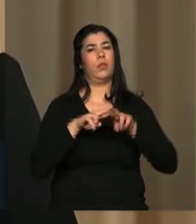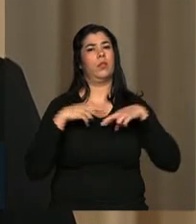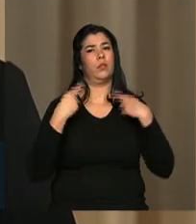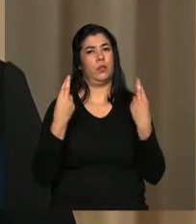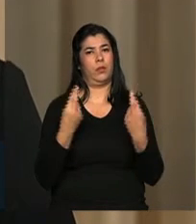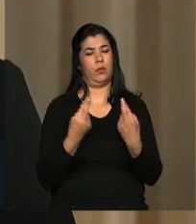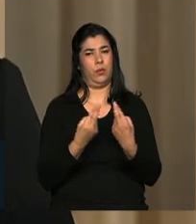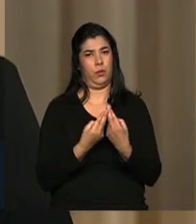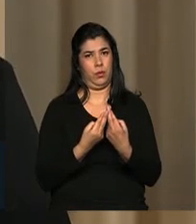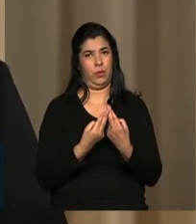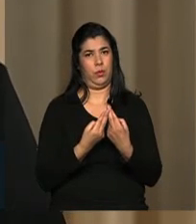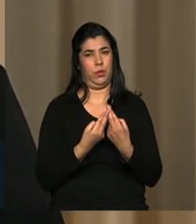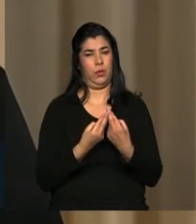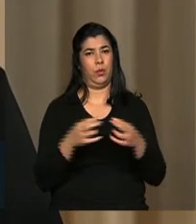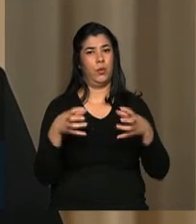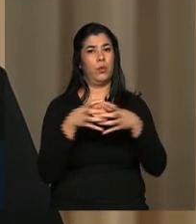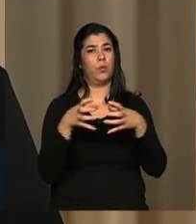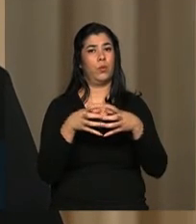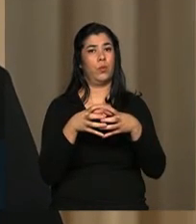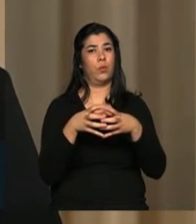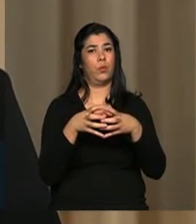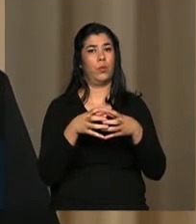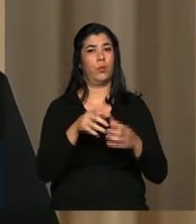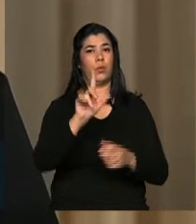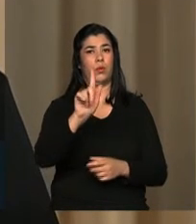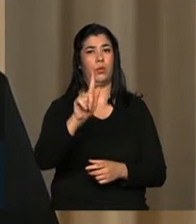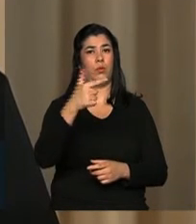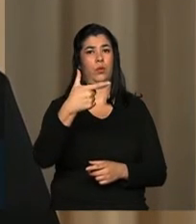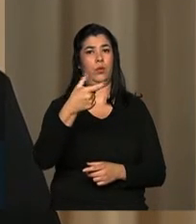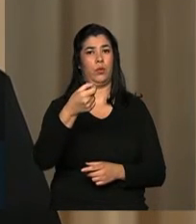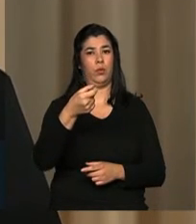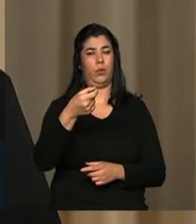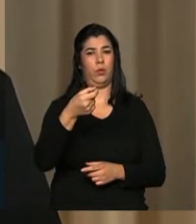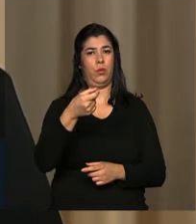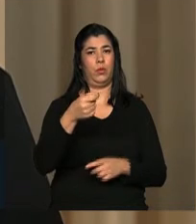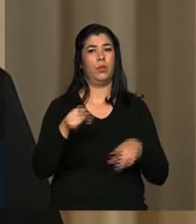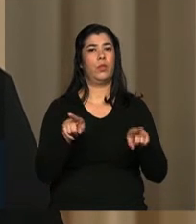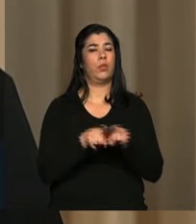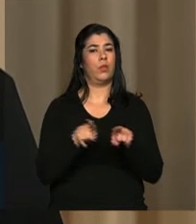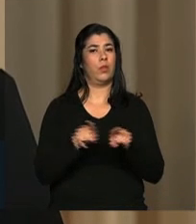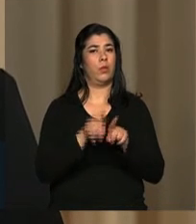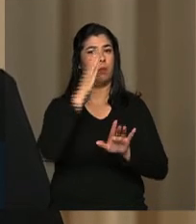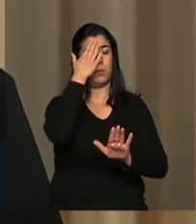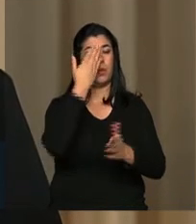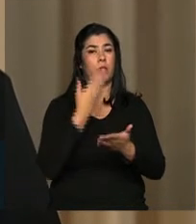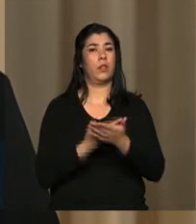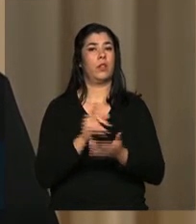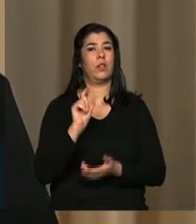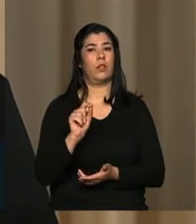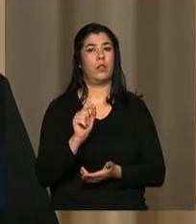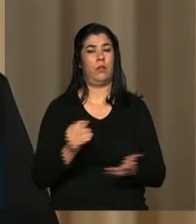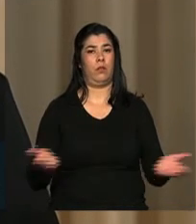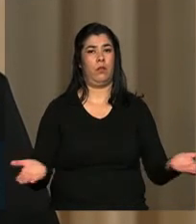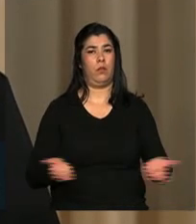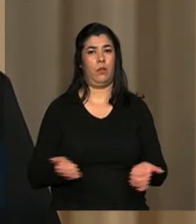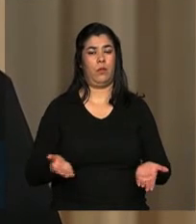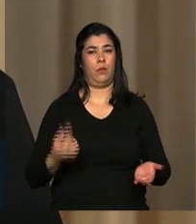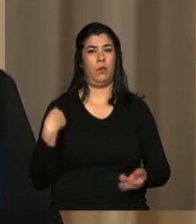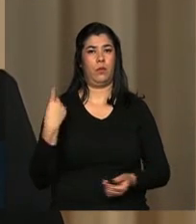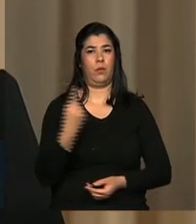reunimos no âmbito do G20. E também acredito que agora nós